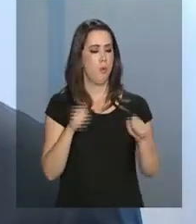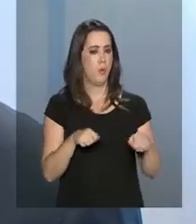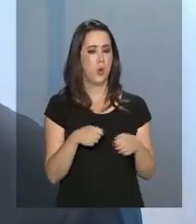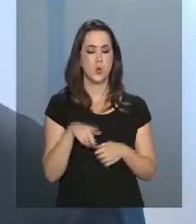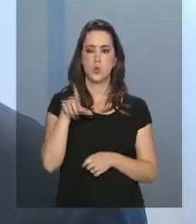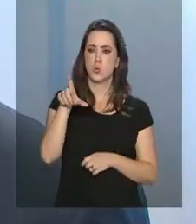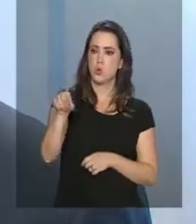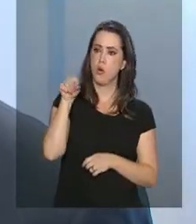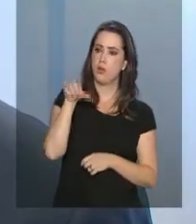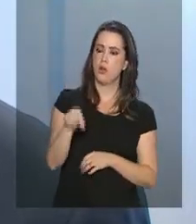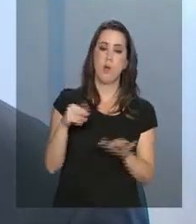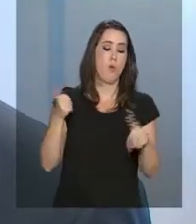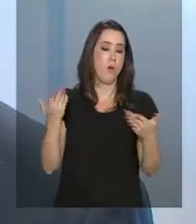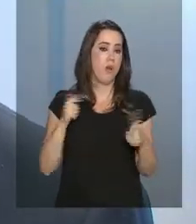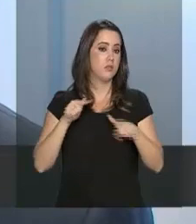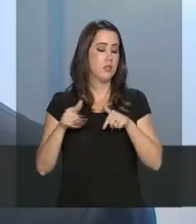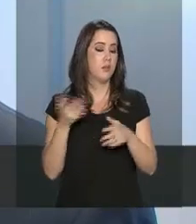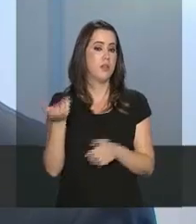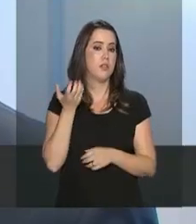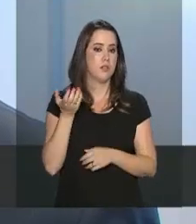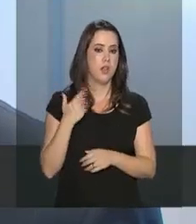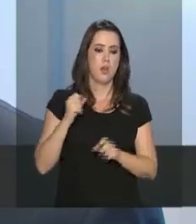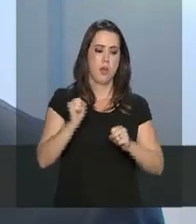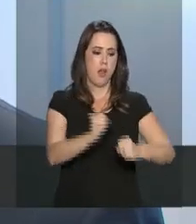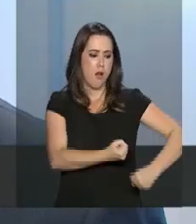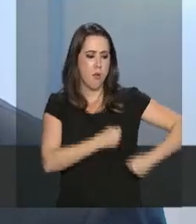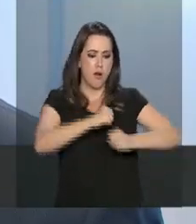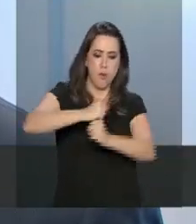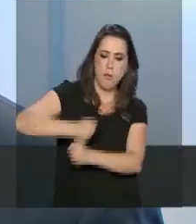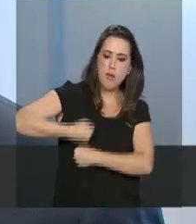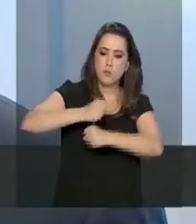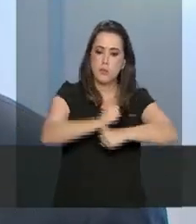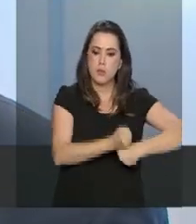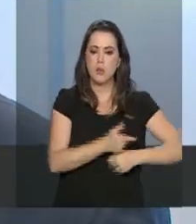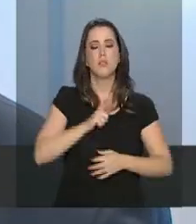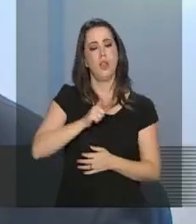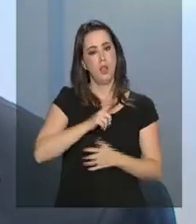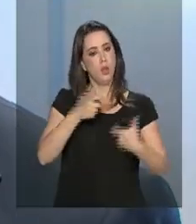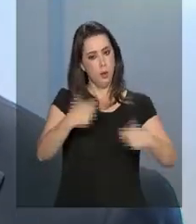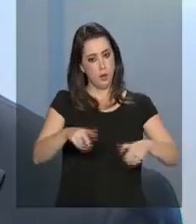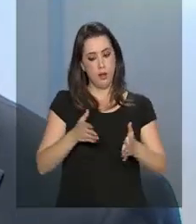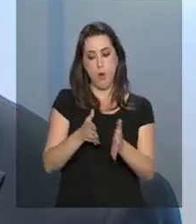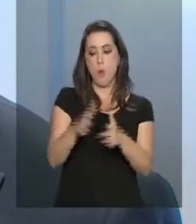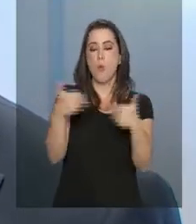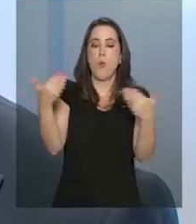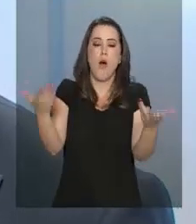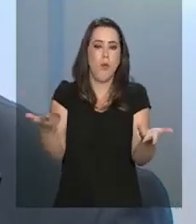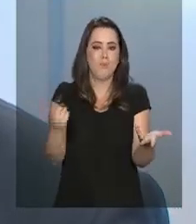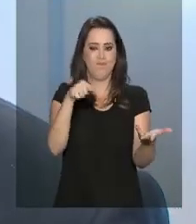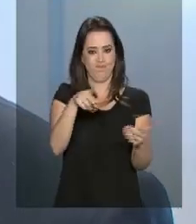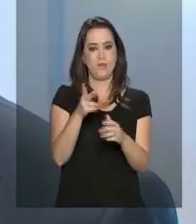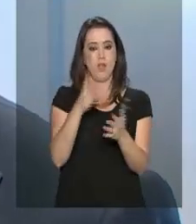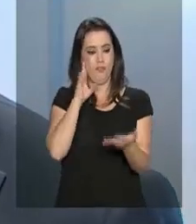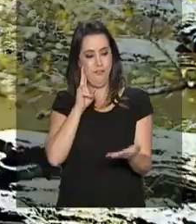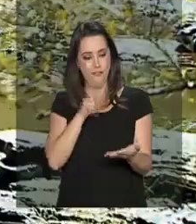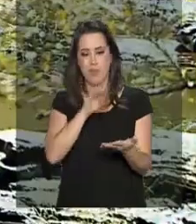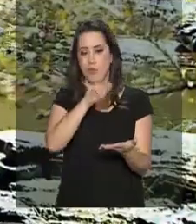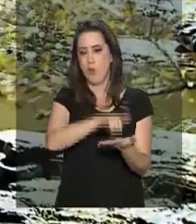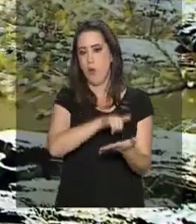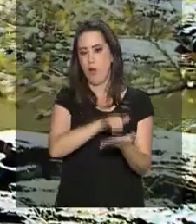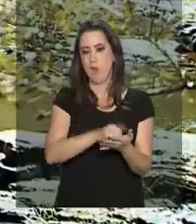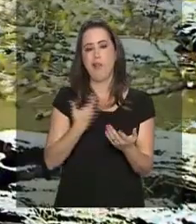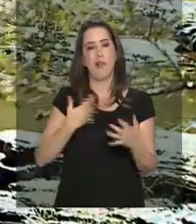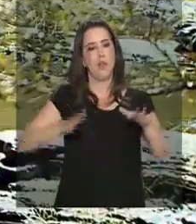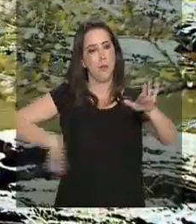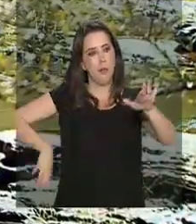é por tipo de atividade eu quero fazer canoísta quero fazer é trilhas ou eu quero praia ou eu quero